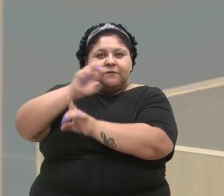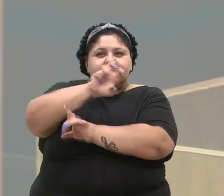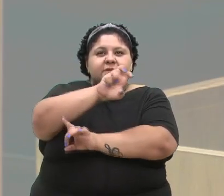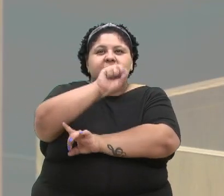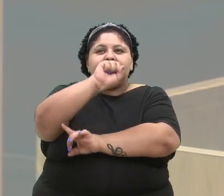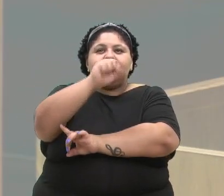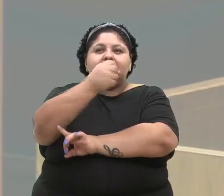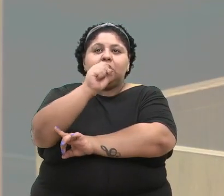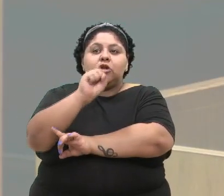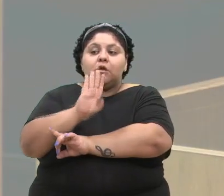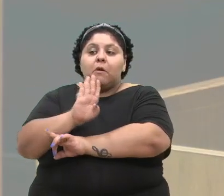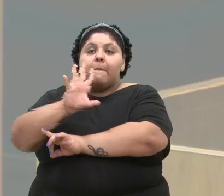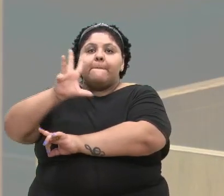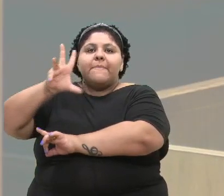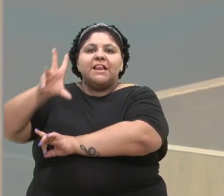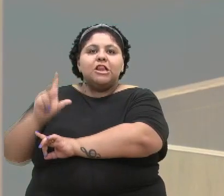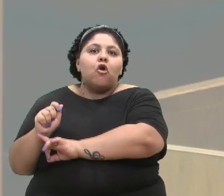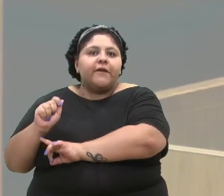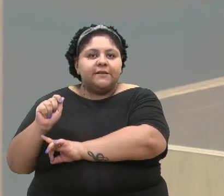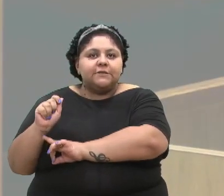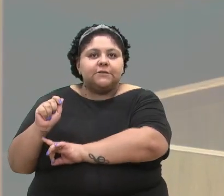58 bilhões.